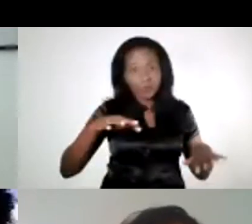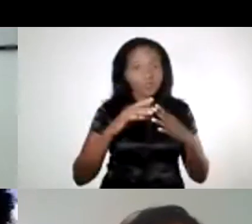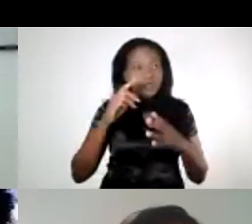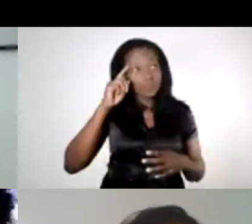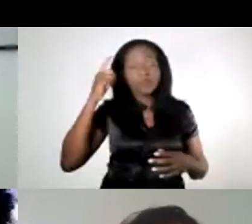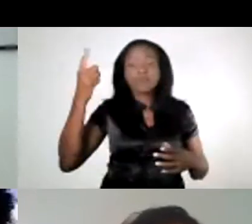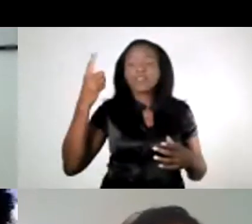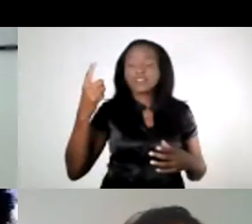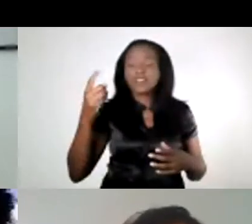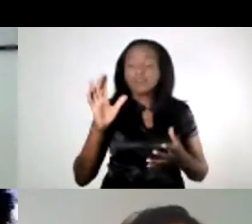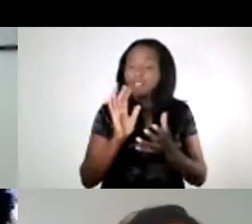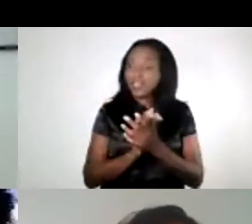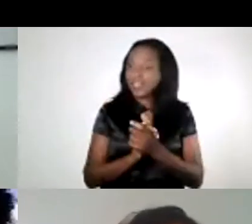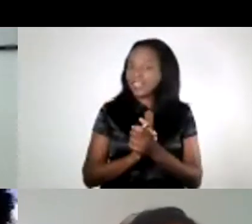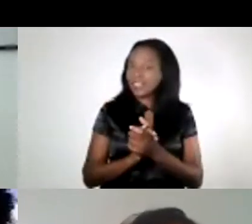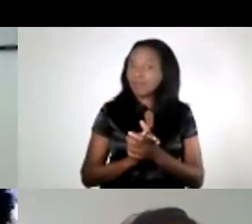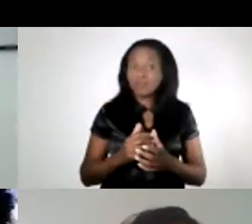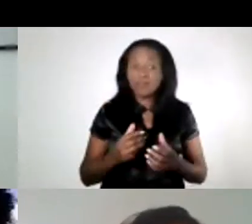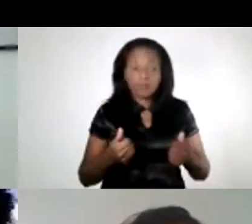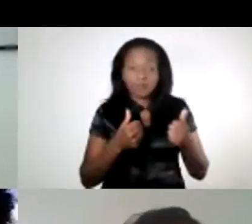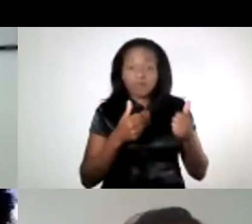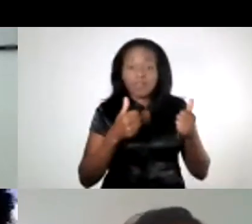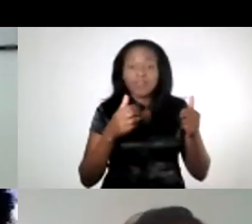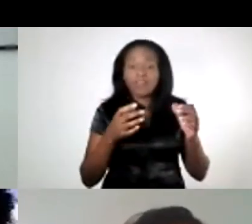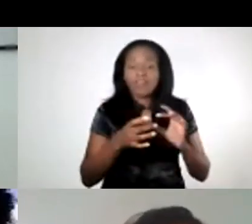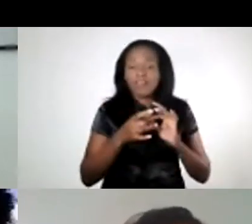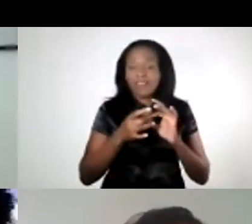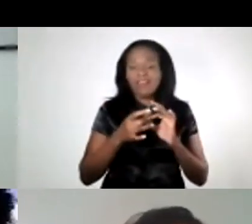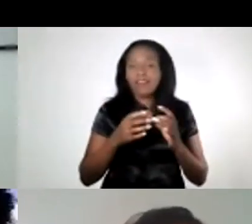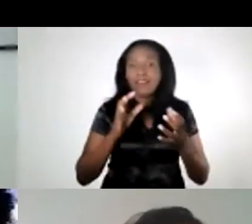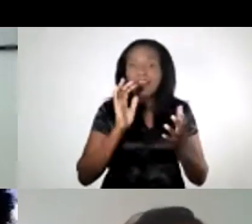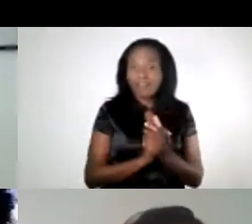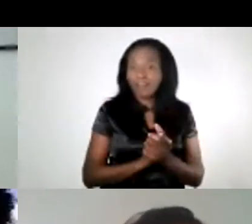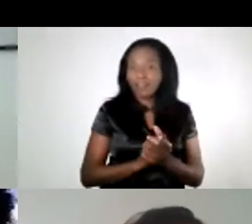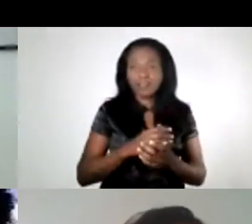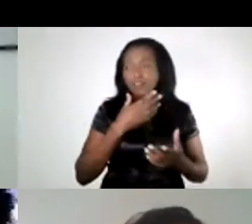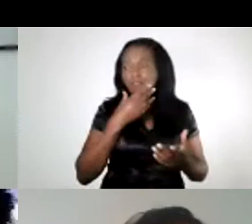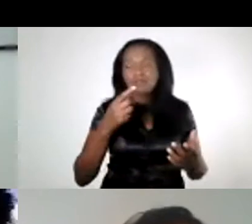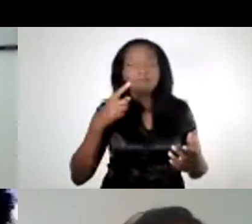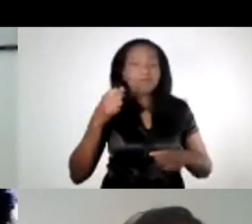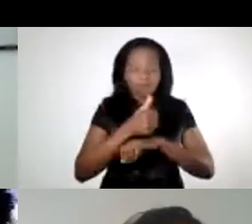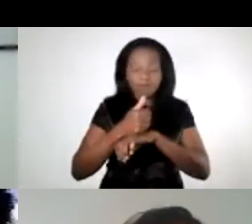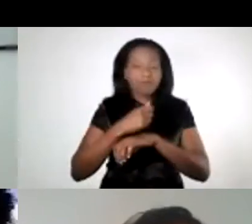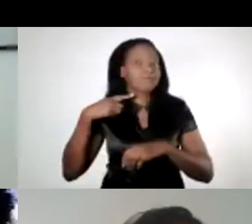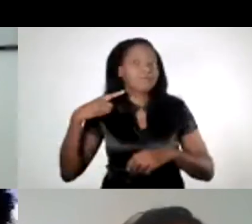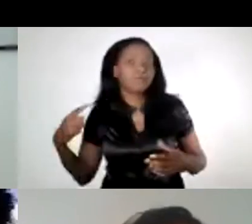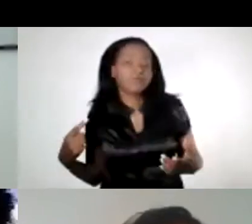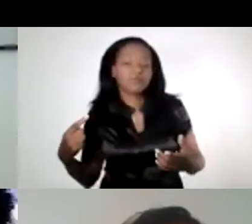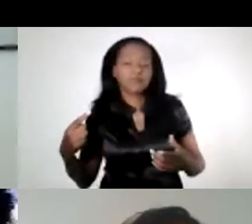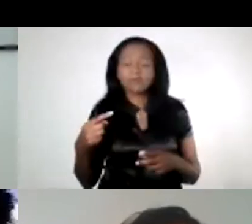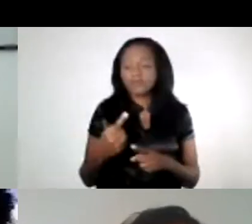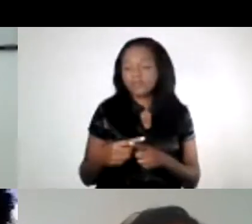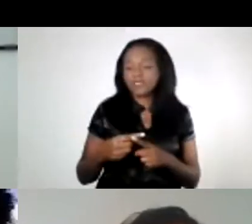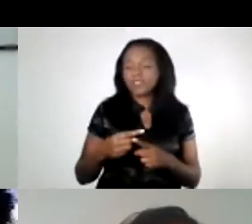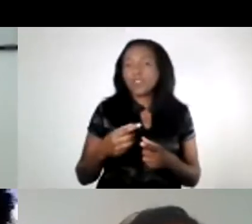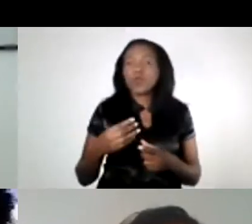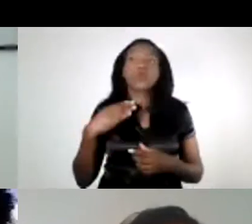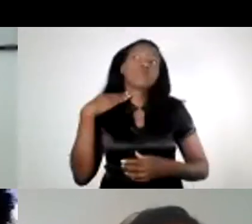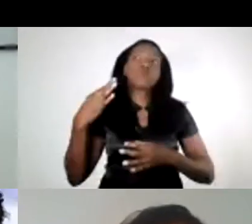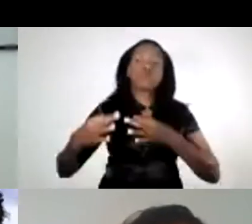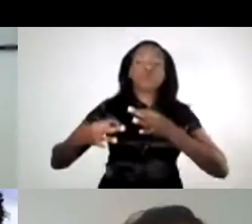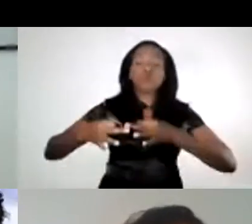sucedido é você casar com um advogado, né? E assim, meu marido com juiz,